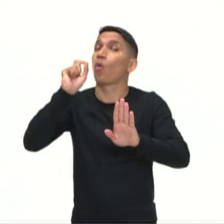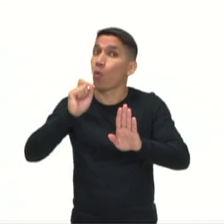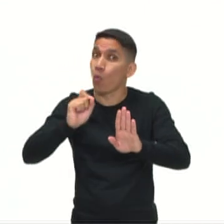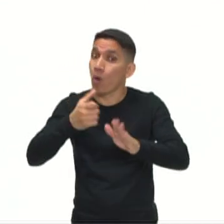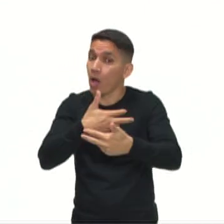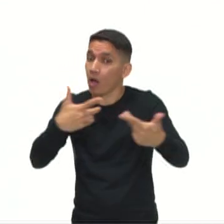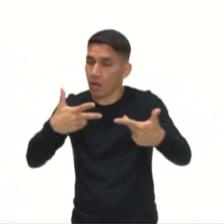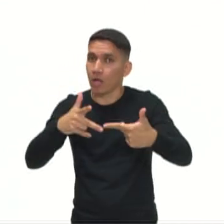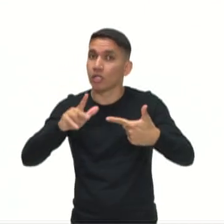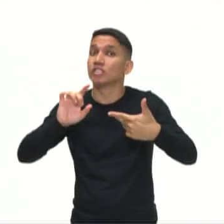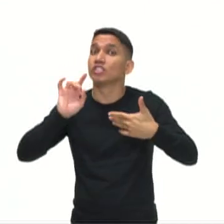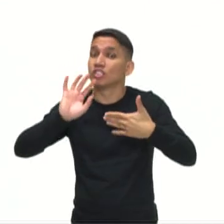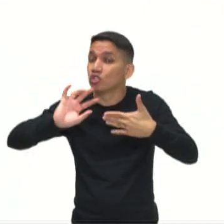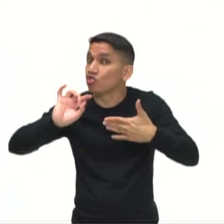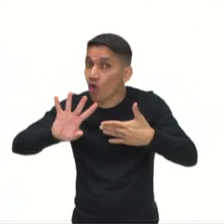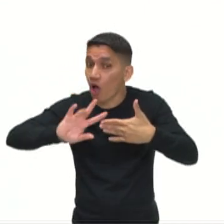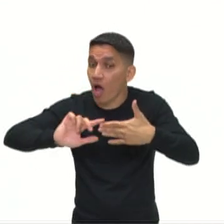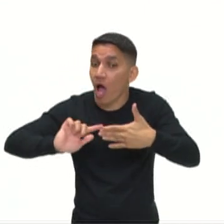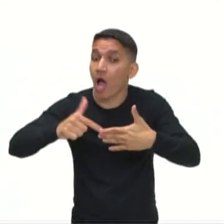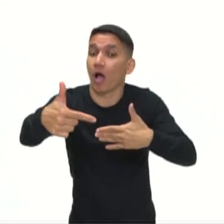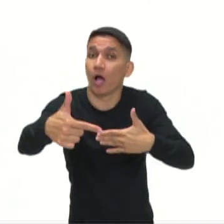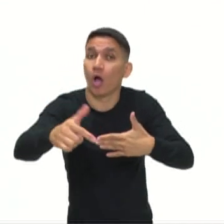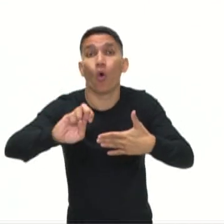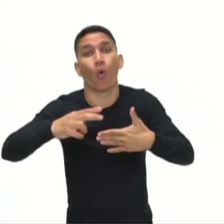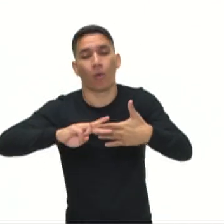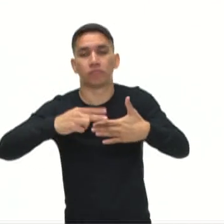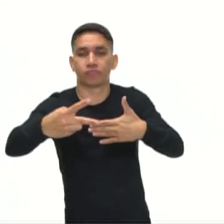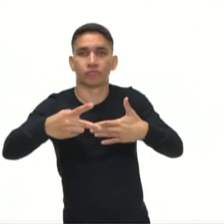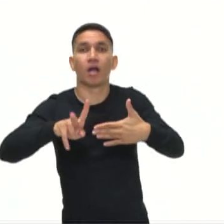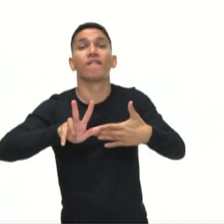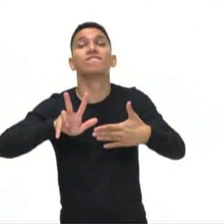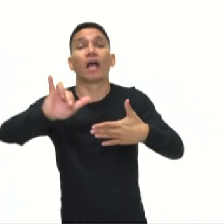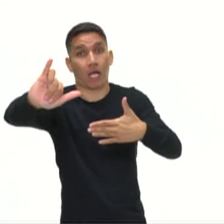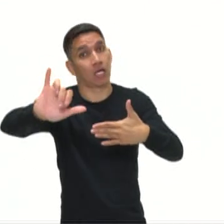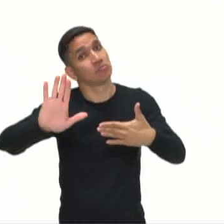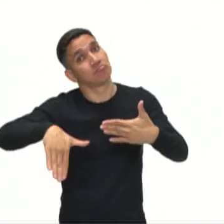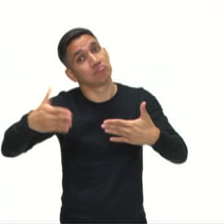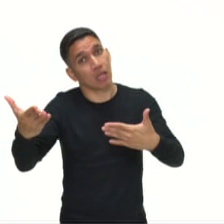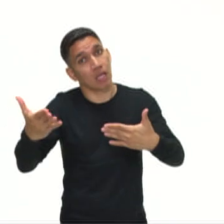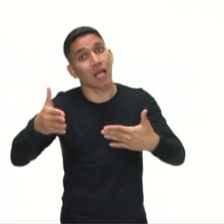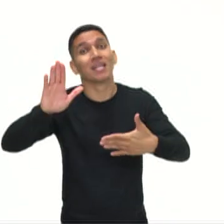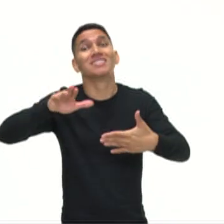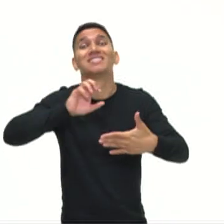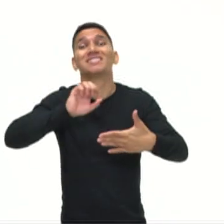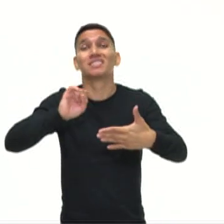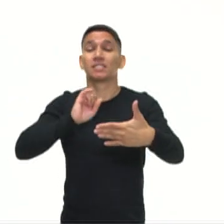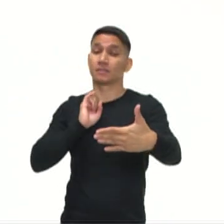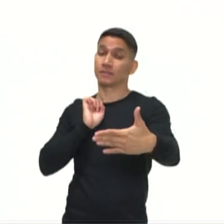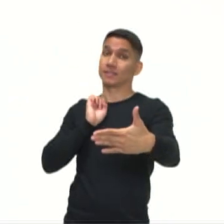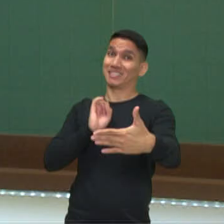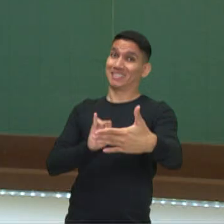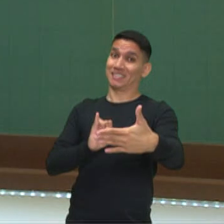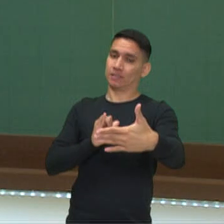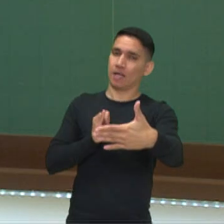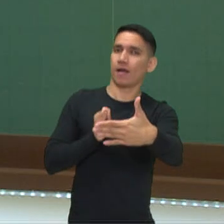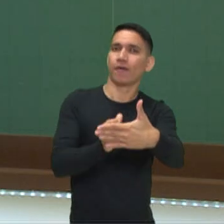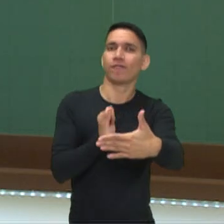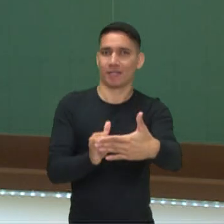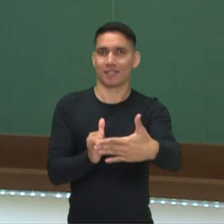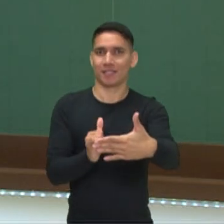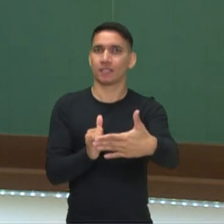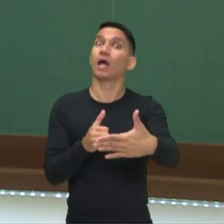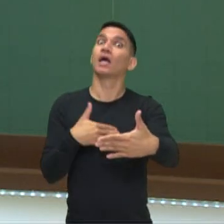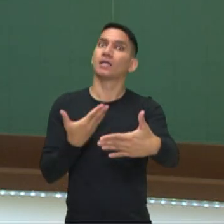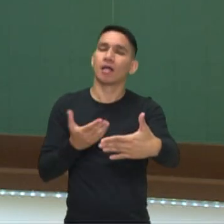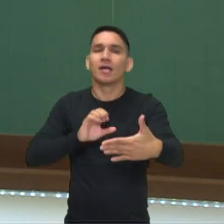já só aconteceu, acontece ou acontecerá sob uma determinada condição. Então, se